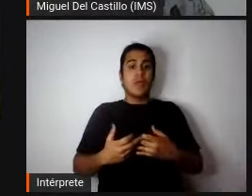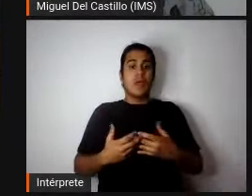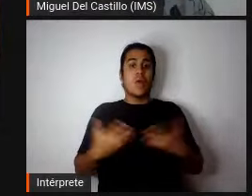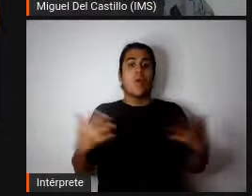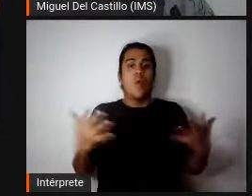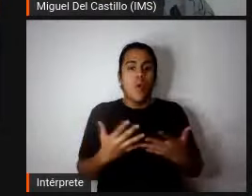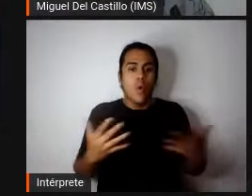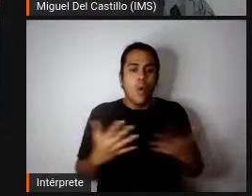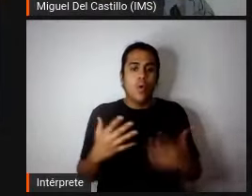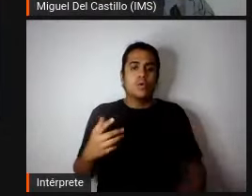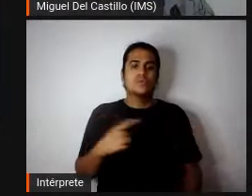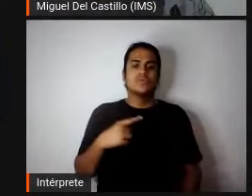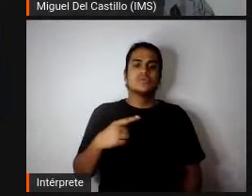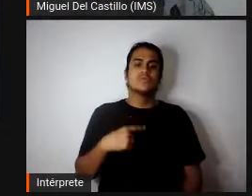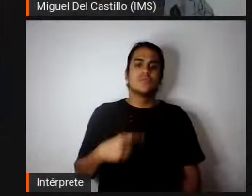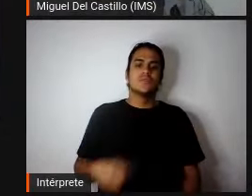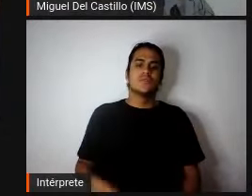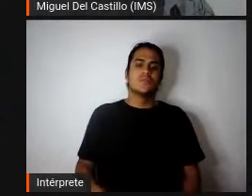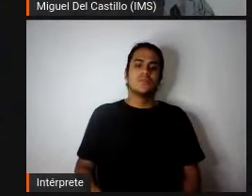como se chama?